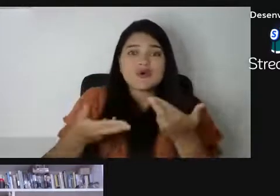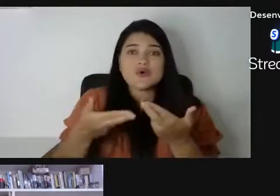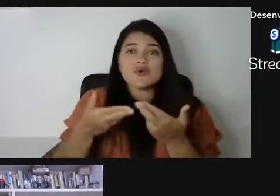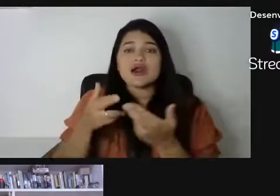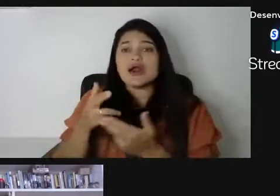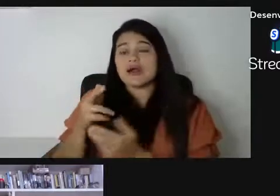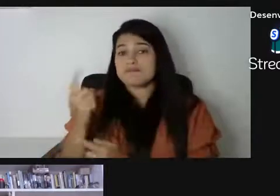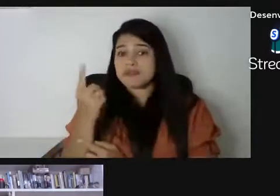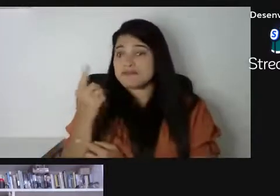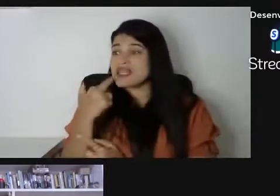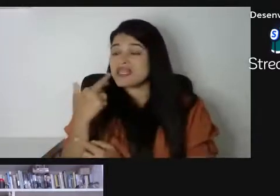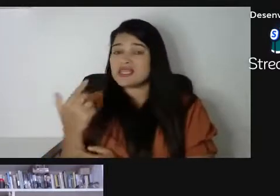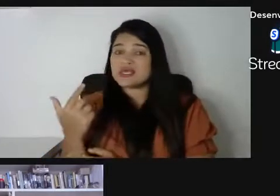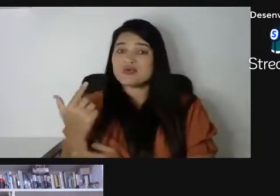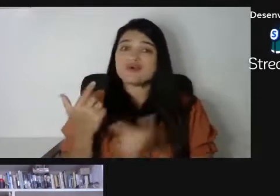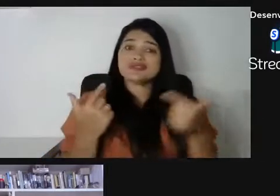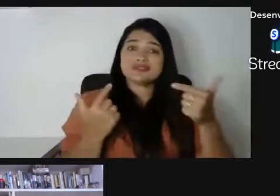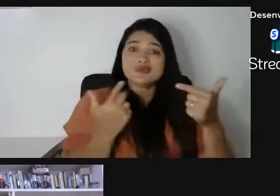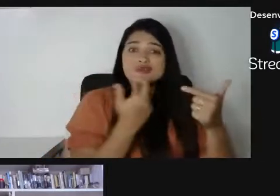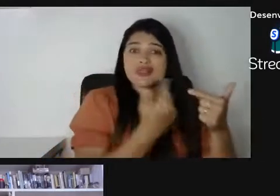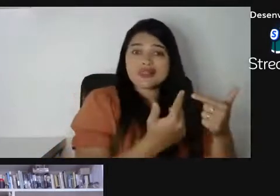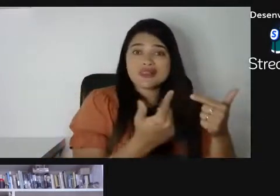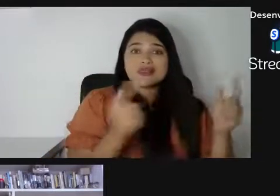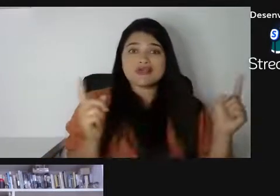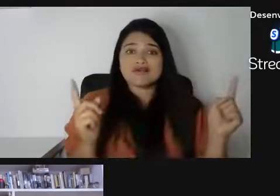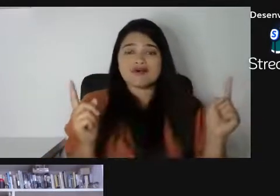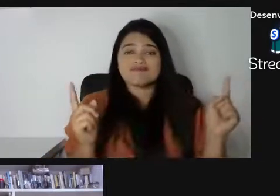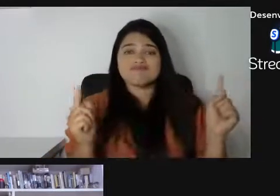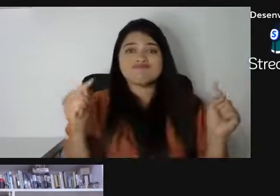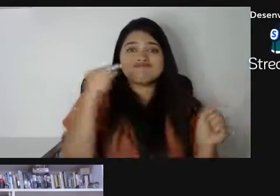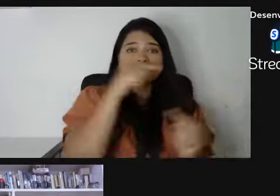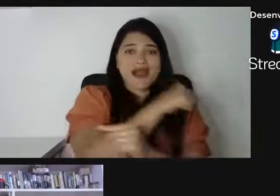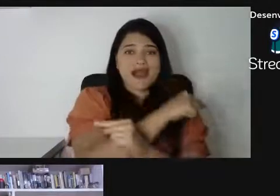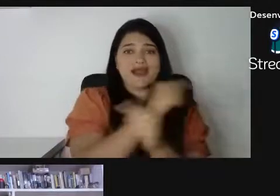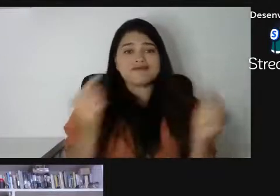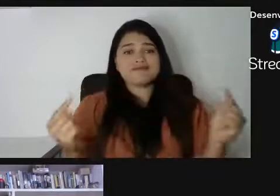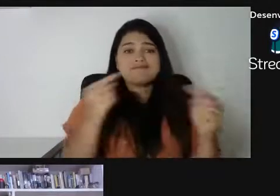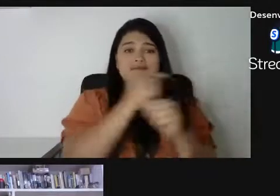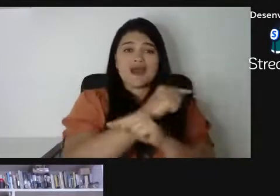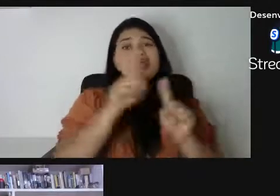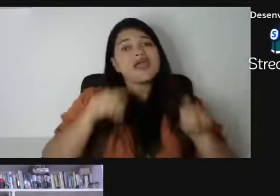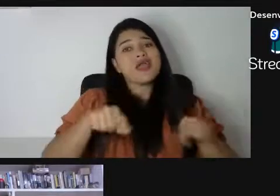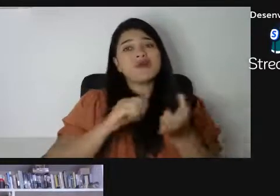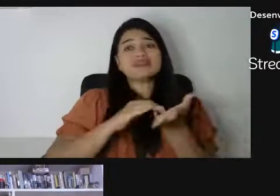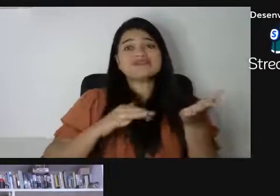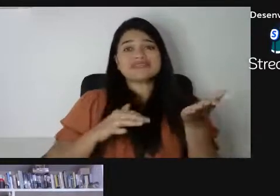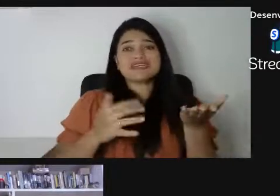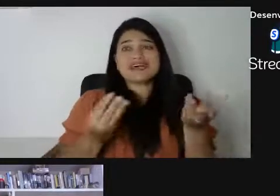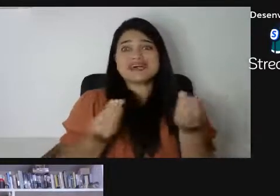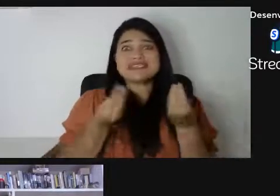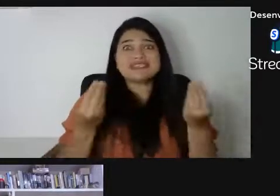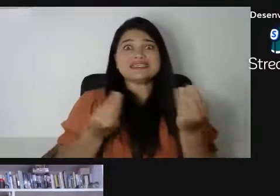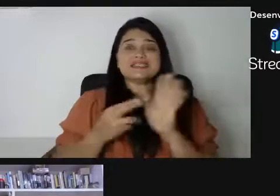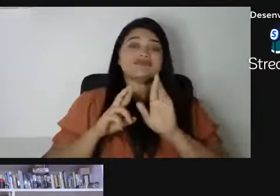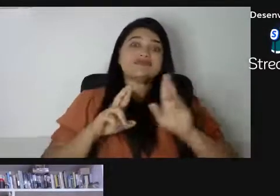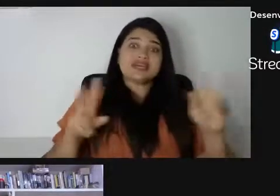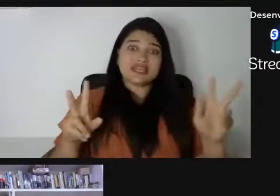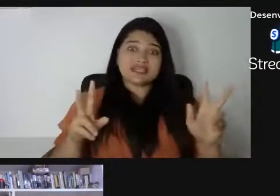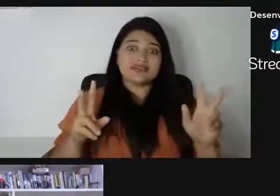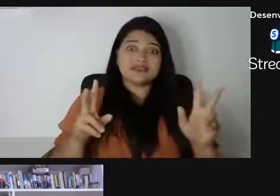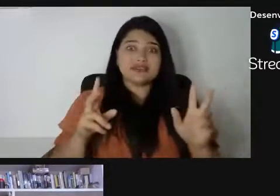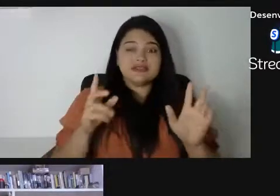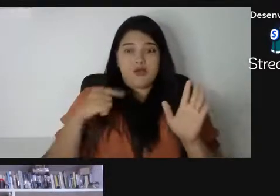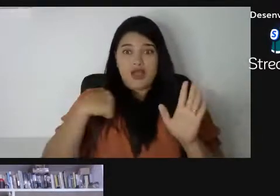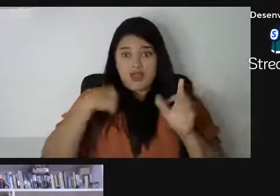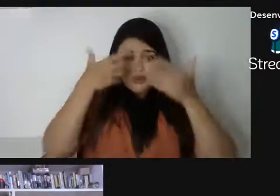língua-alvo tenha uma relação, seja uma atividade estética diferente. Então, a Denise está presa nesse tempo e